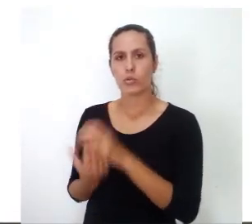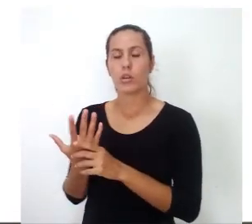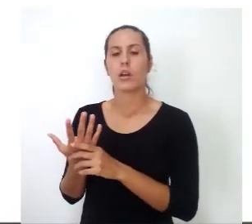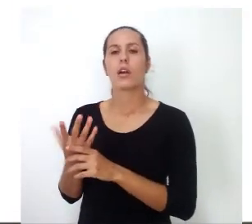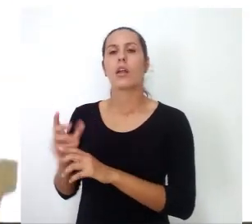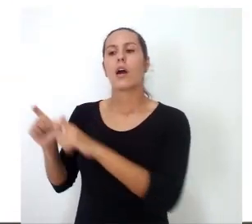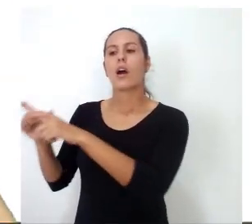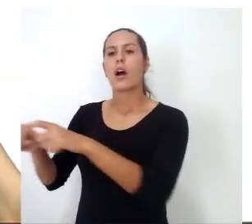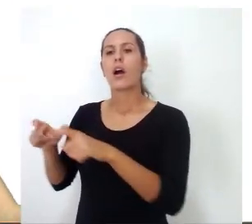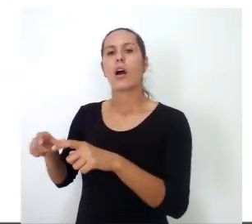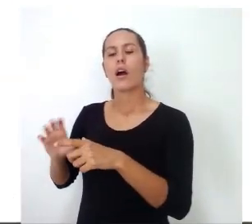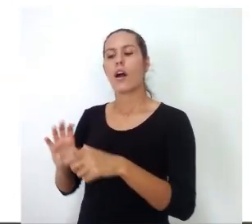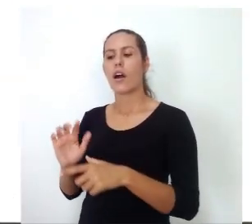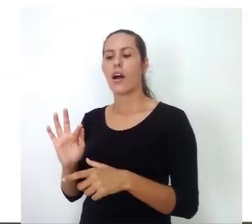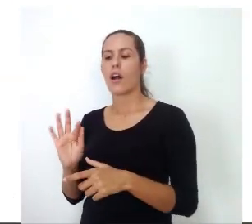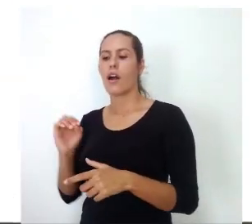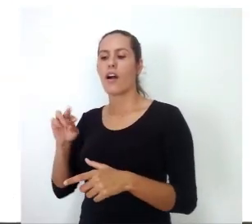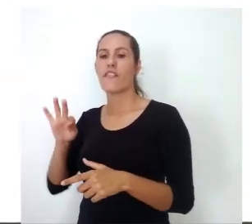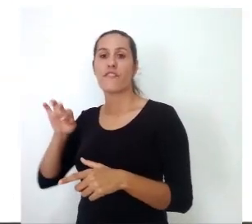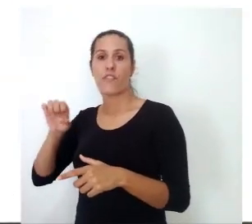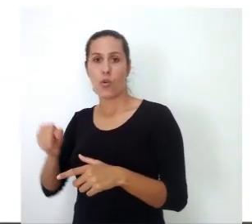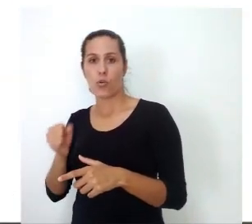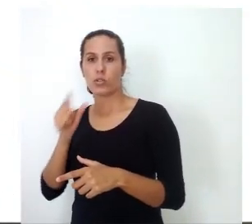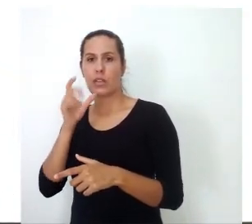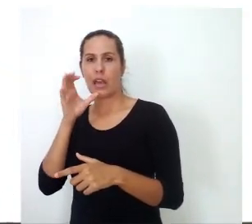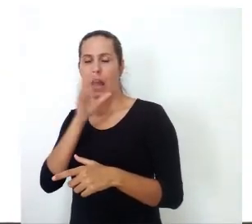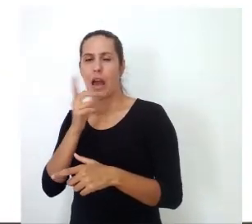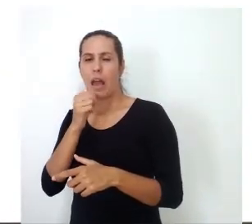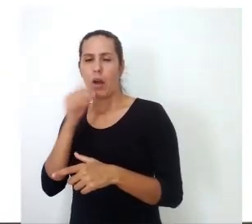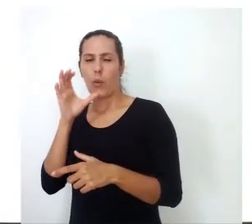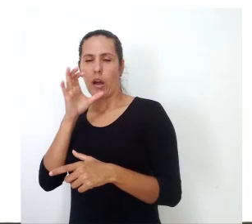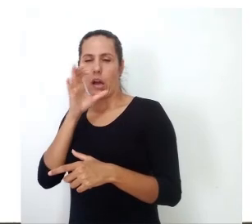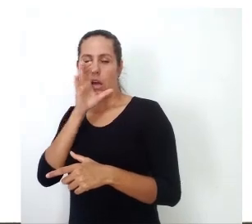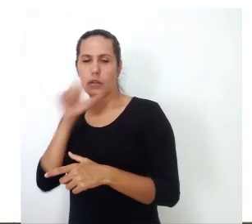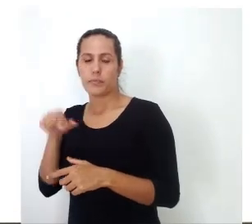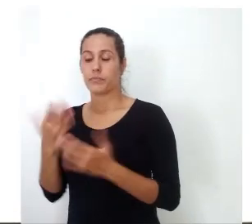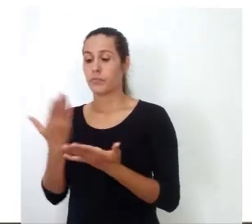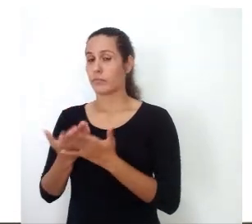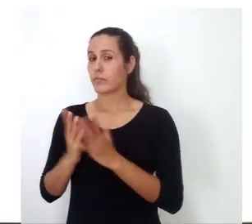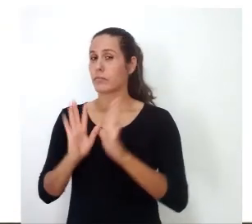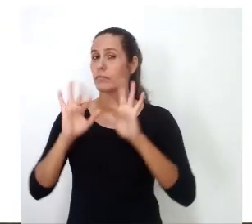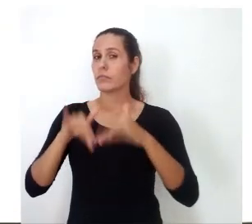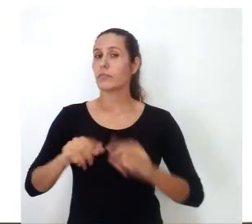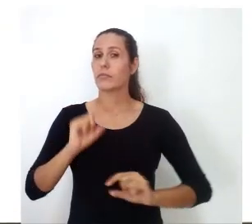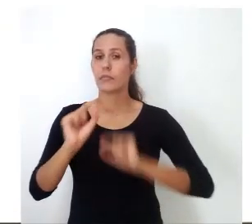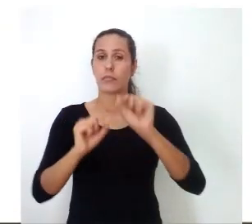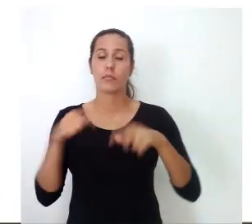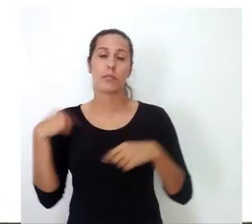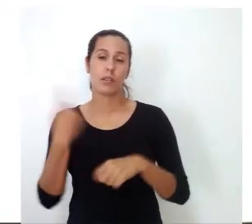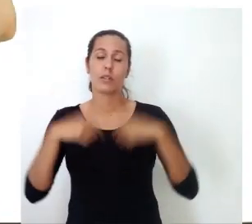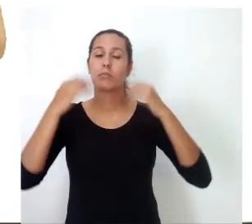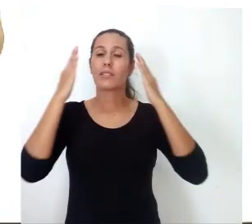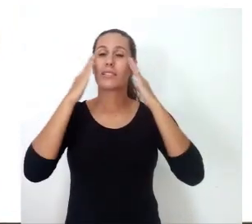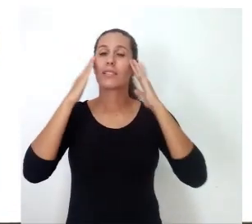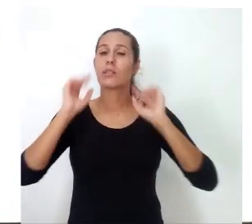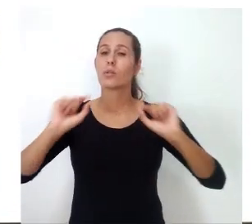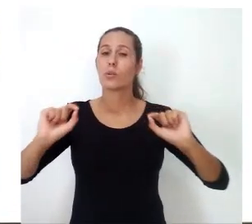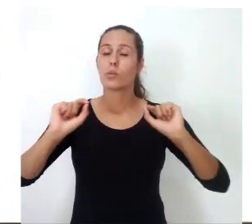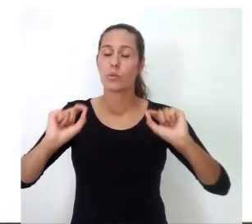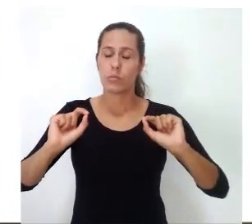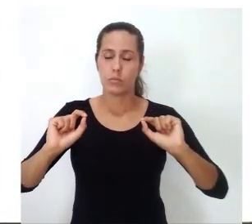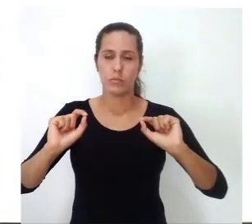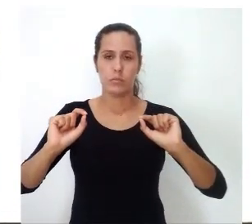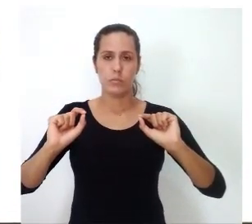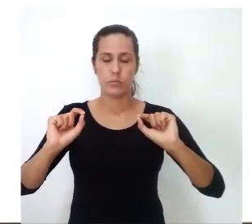fontes termais, beleza? E para fechar a aula de hoje, a gente precisa entender